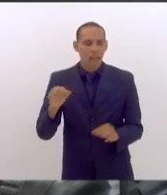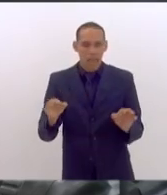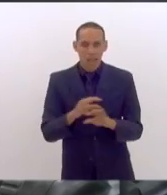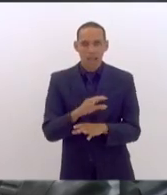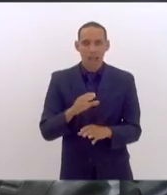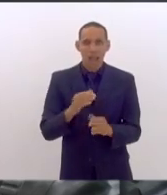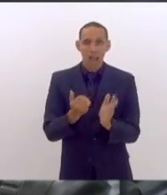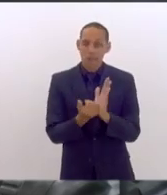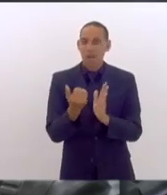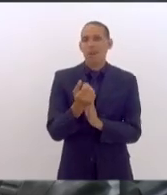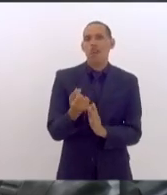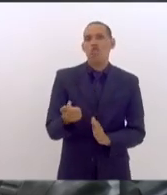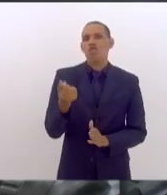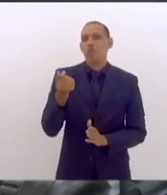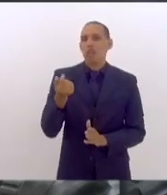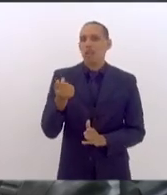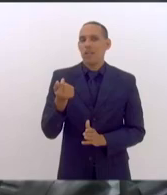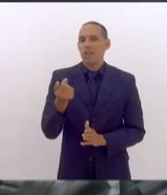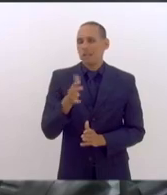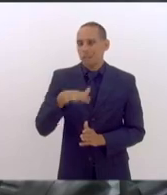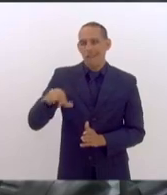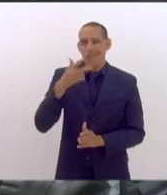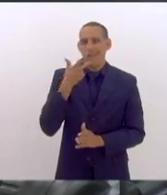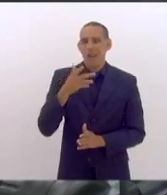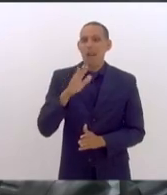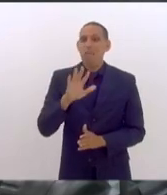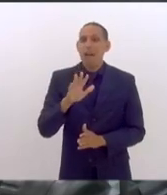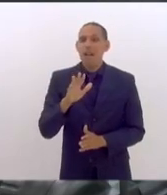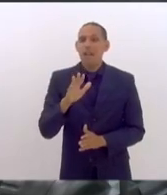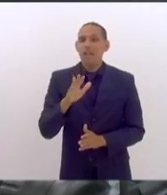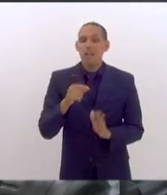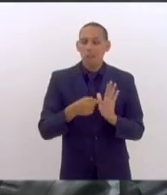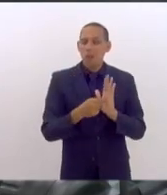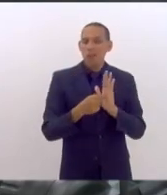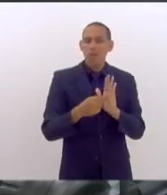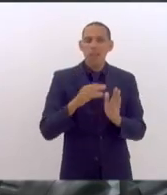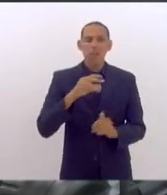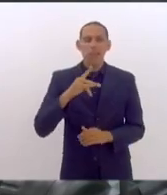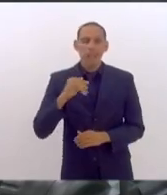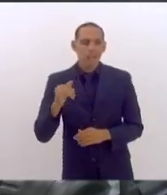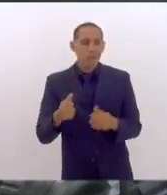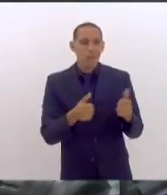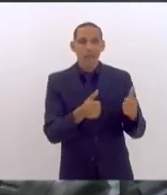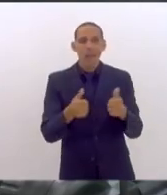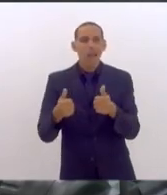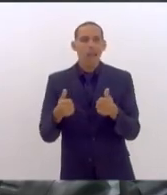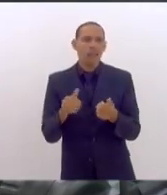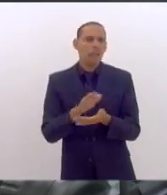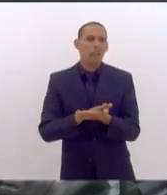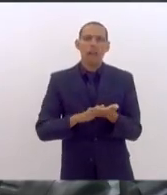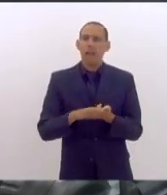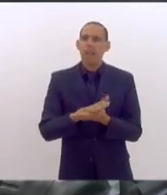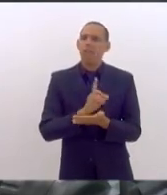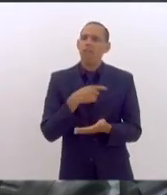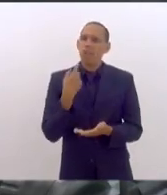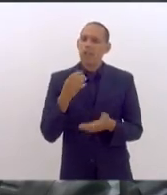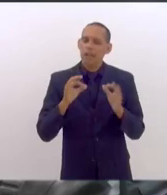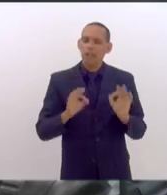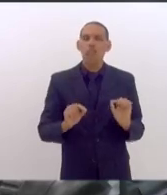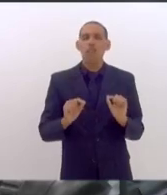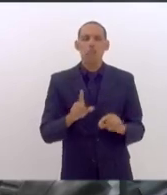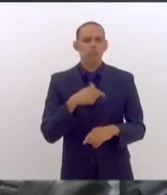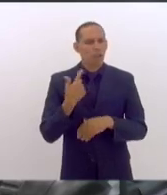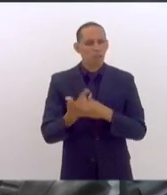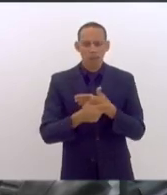eles nunca se preocuparam em dar à luz a esse a sua comissão parlamentar gente lá nós temos certeza que o